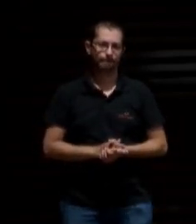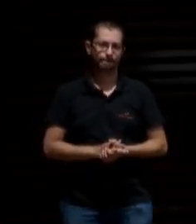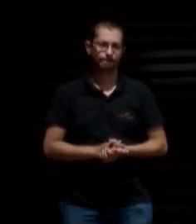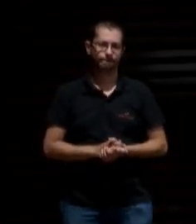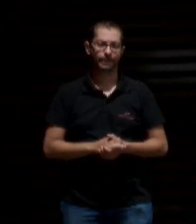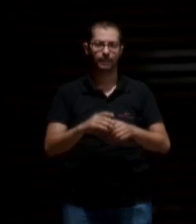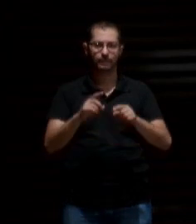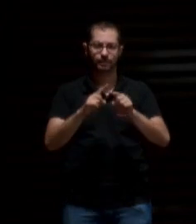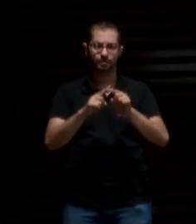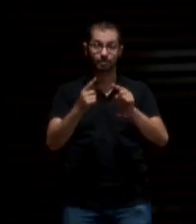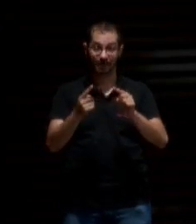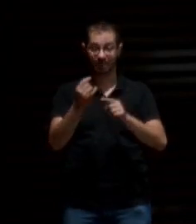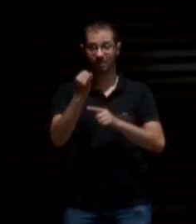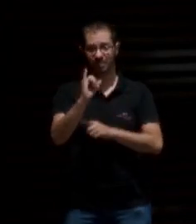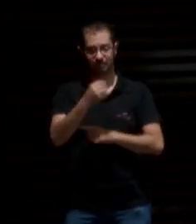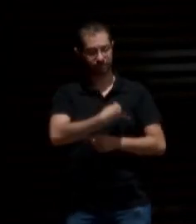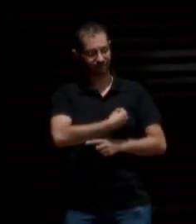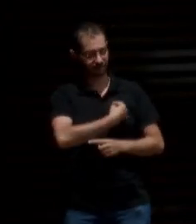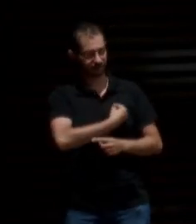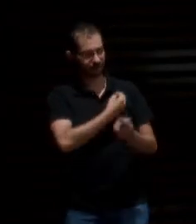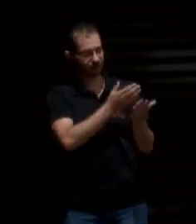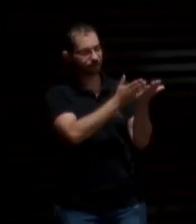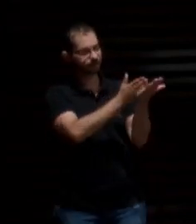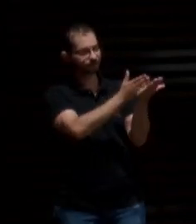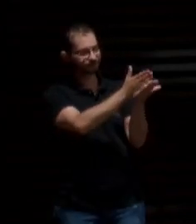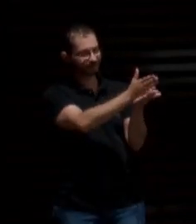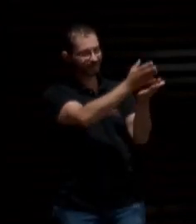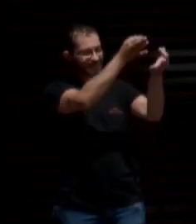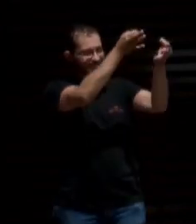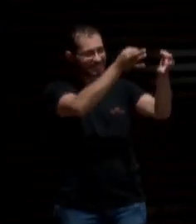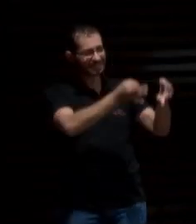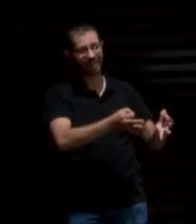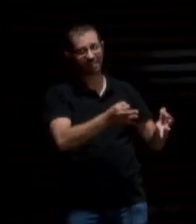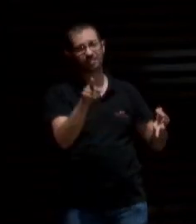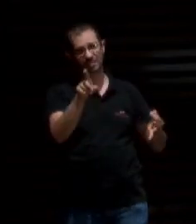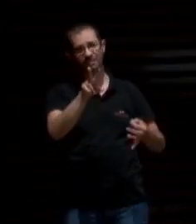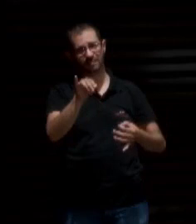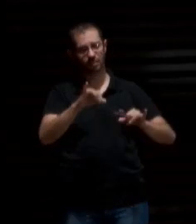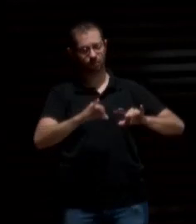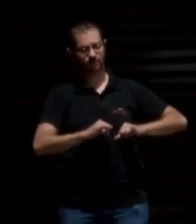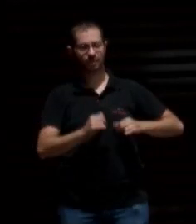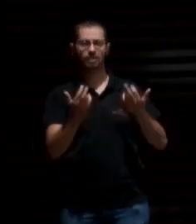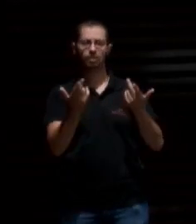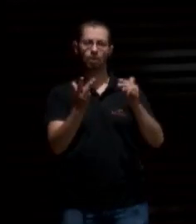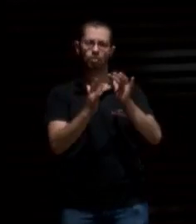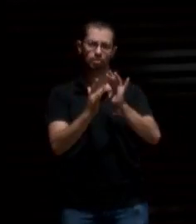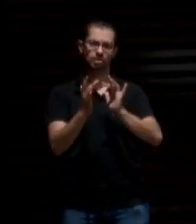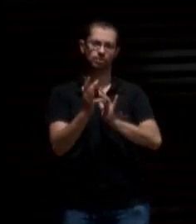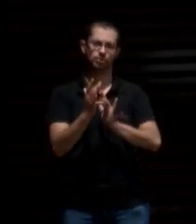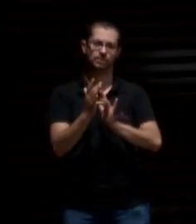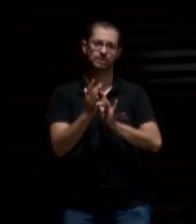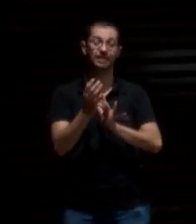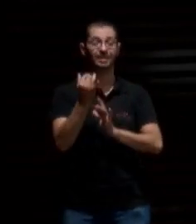Mas se você viver uma vida reta, você vai sofrer como Cristo sofreu. Se vós fosseis